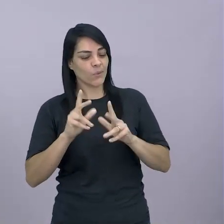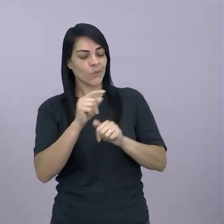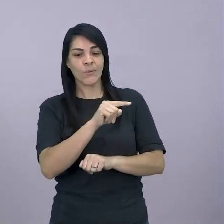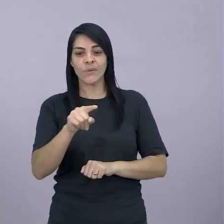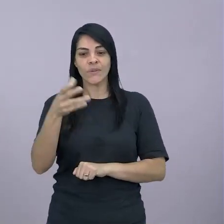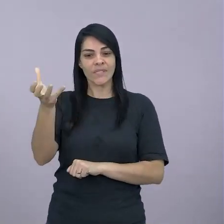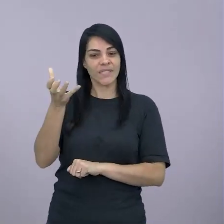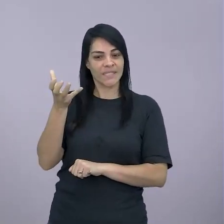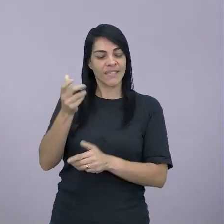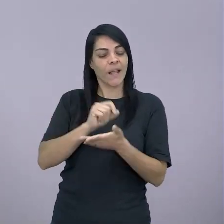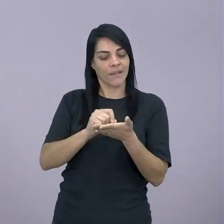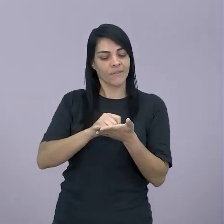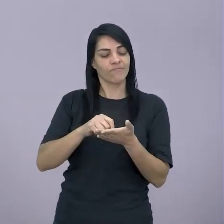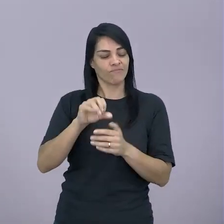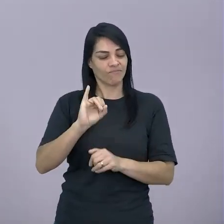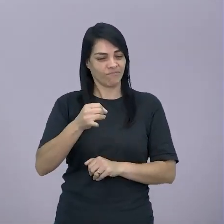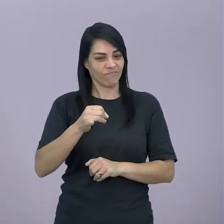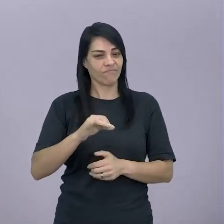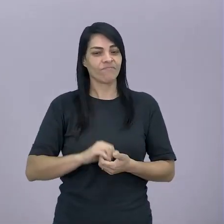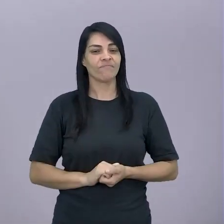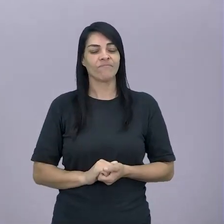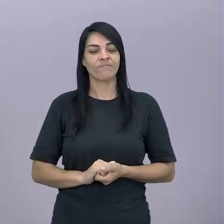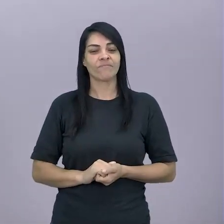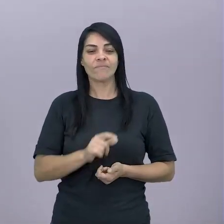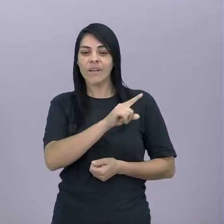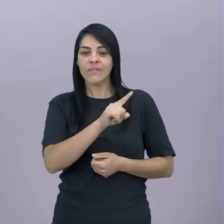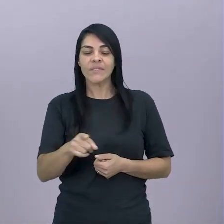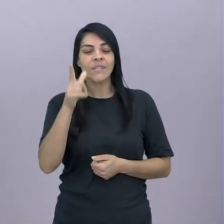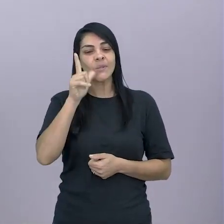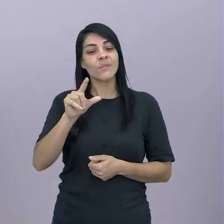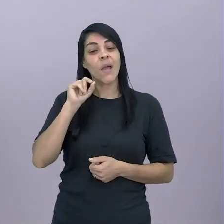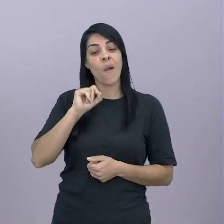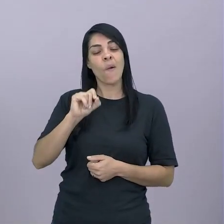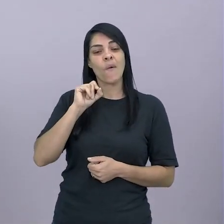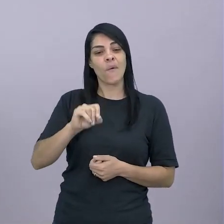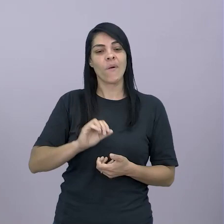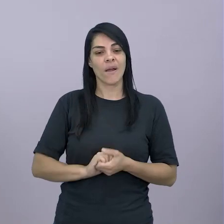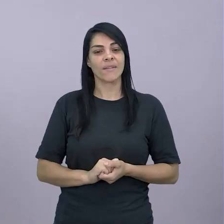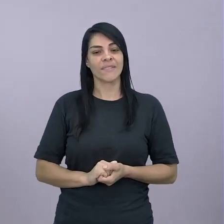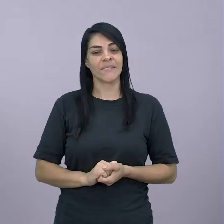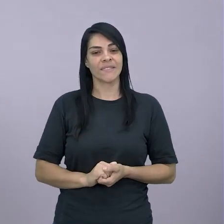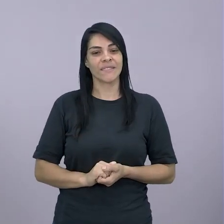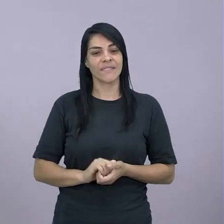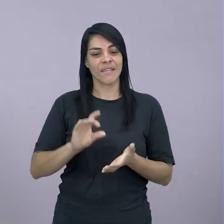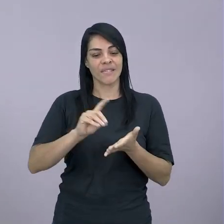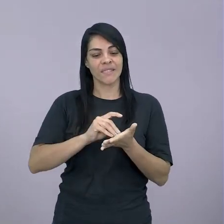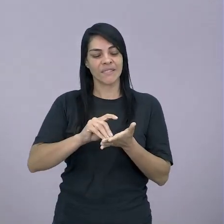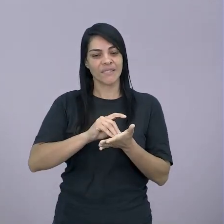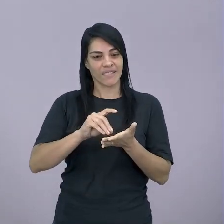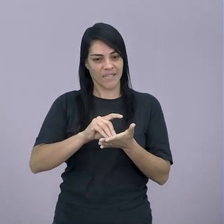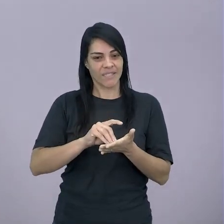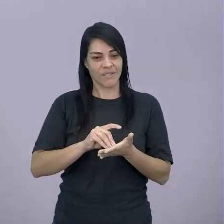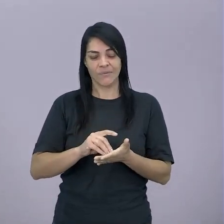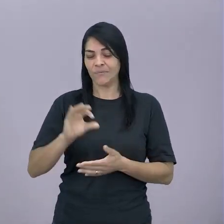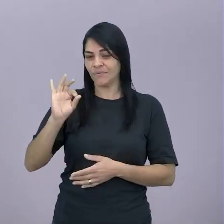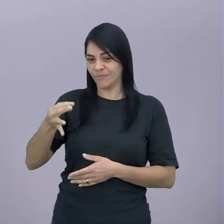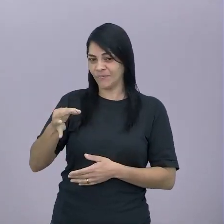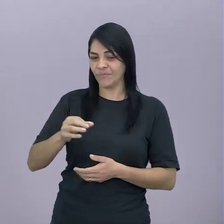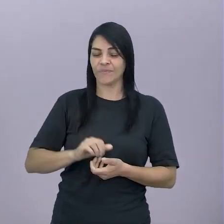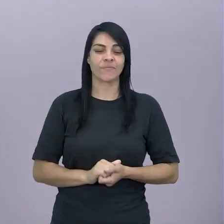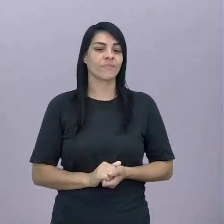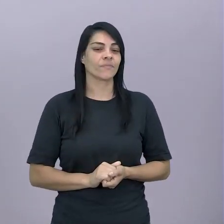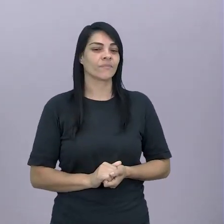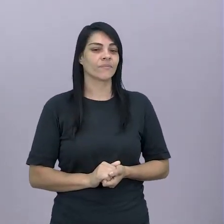aí anotar, né? Para que vocês possam pegar o seu diário de bordo, certo?